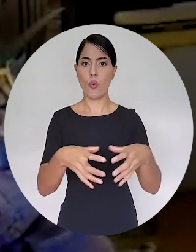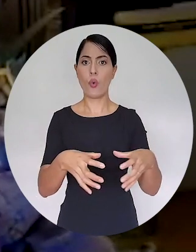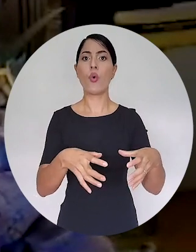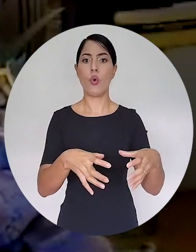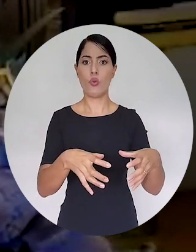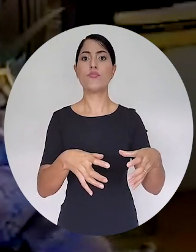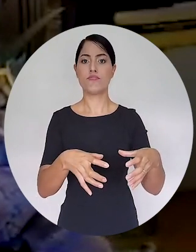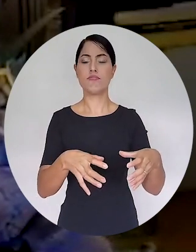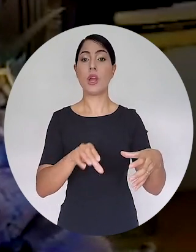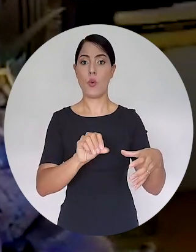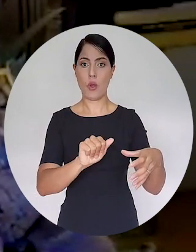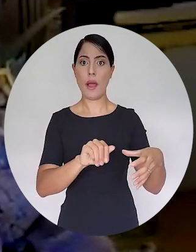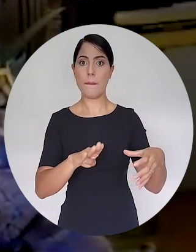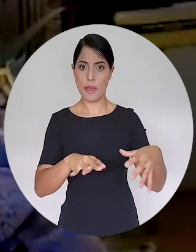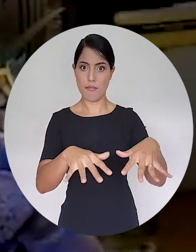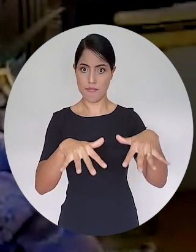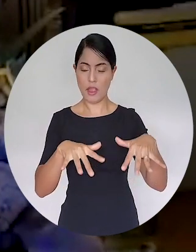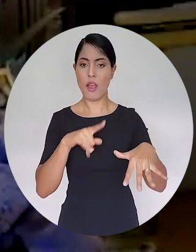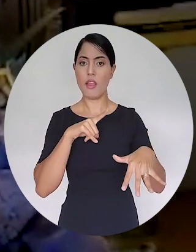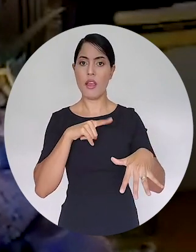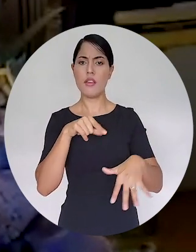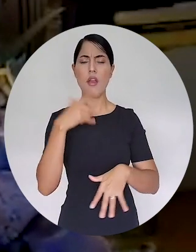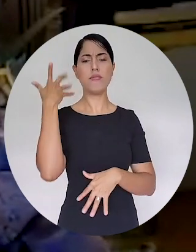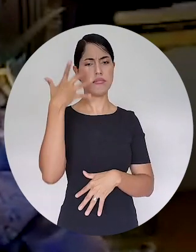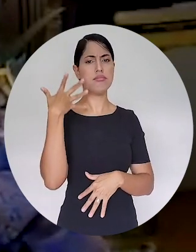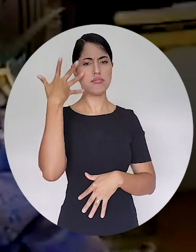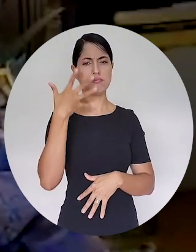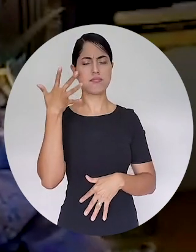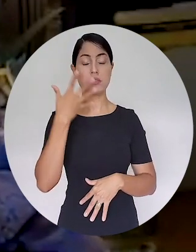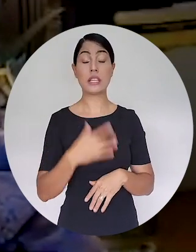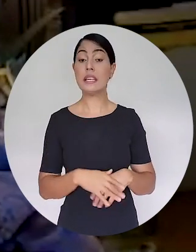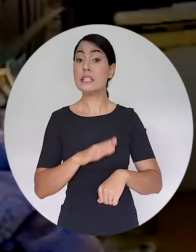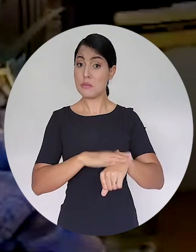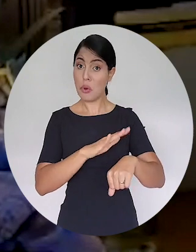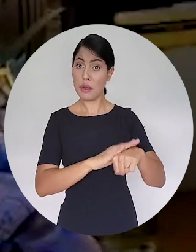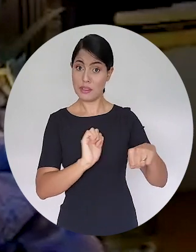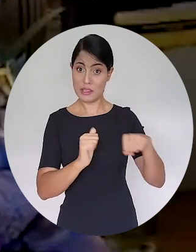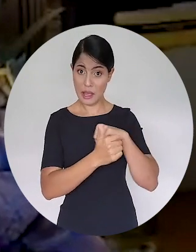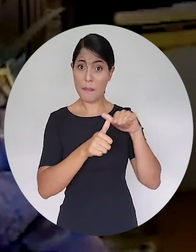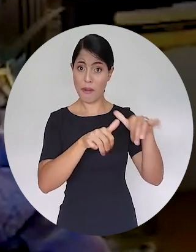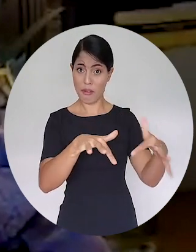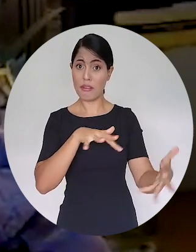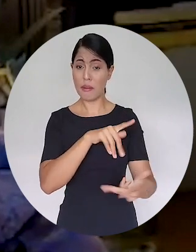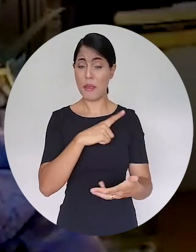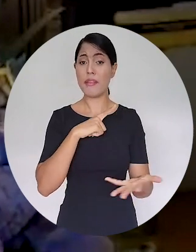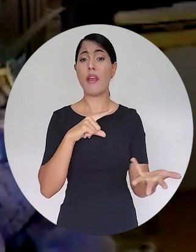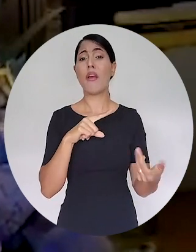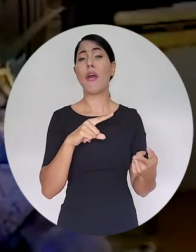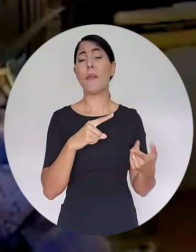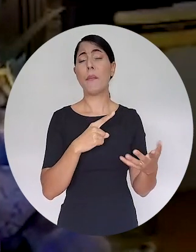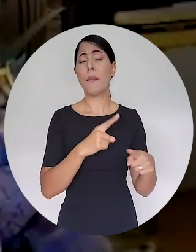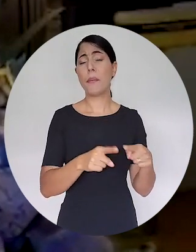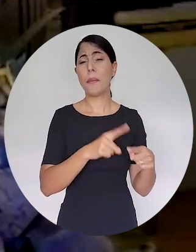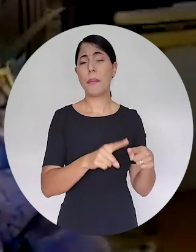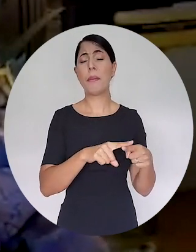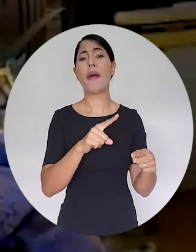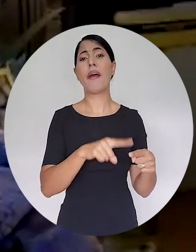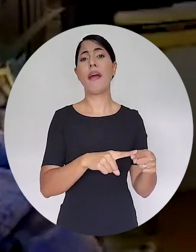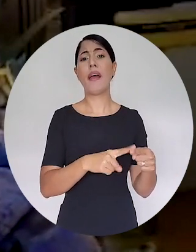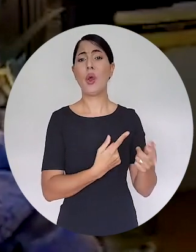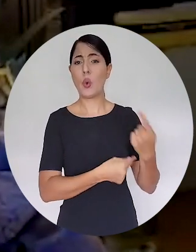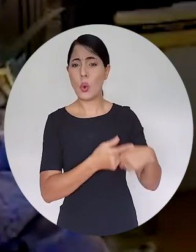por um lado trouxe muita coisa triste, né? Um cenário muito ruim, econômico, financeiro, emocional. Por outro lado,